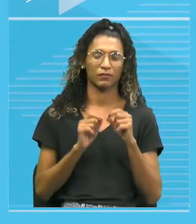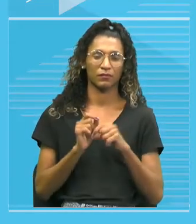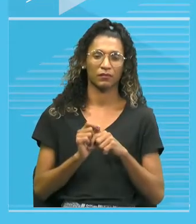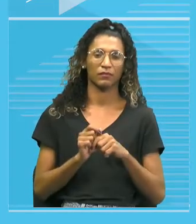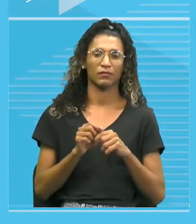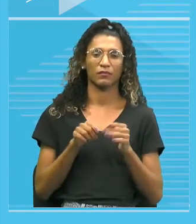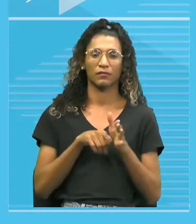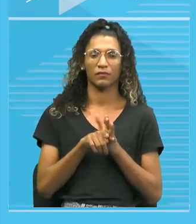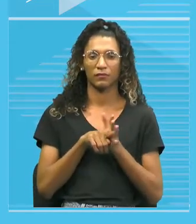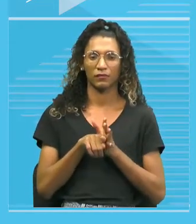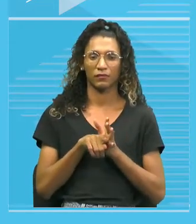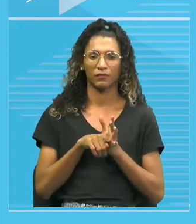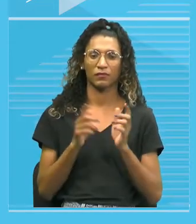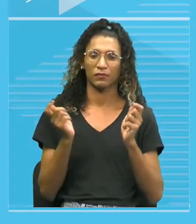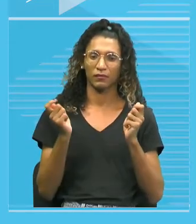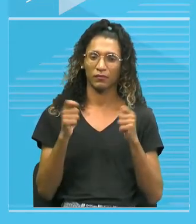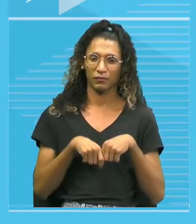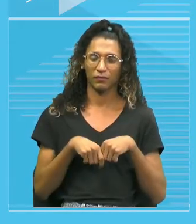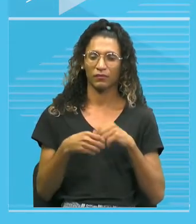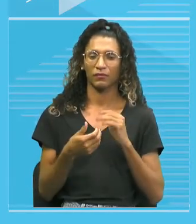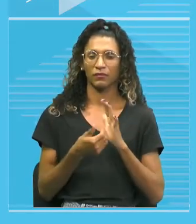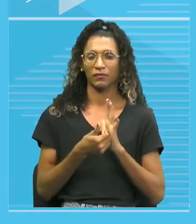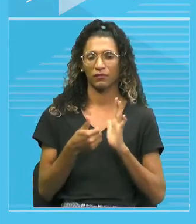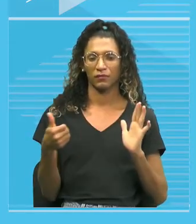possa ser executado,